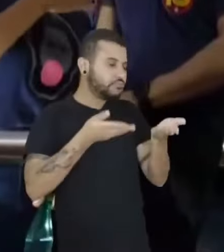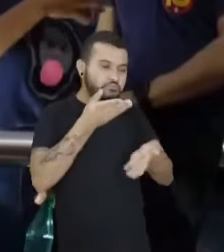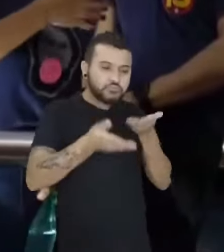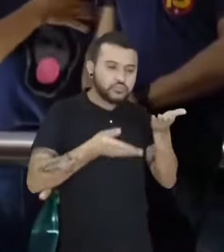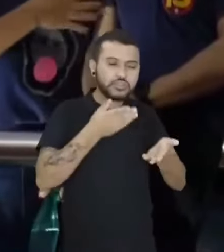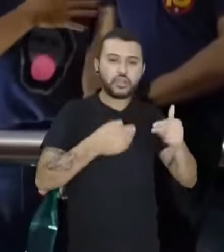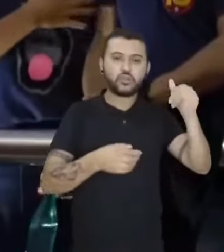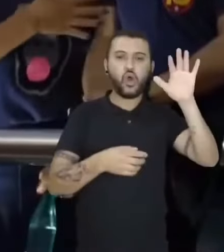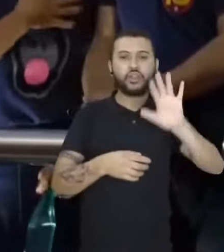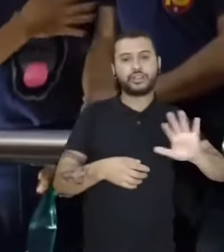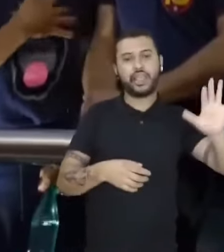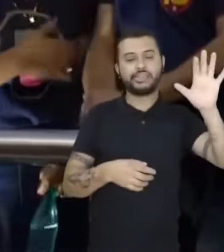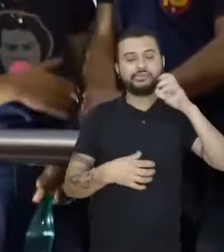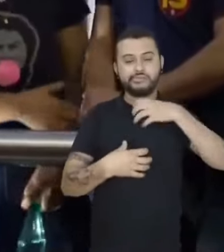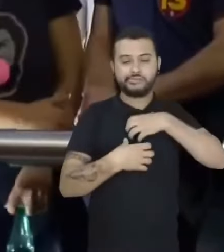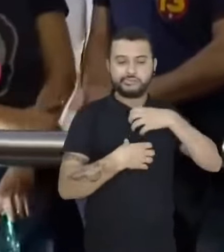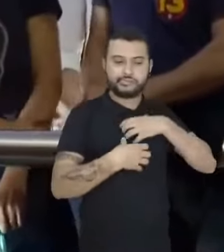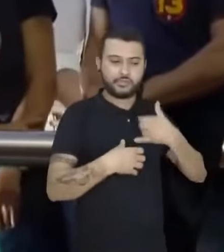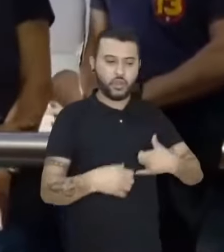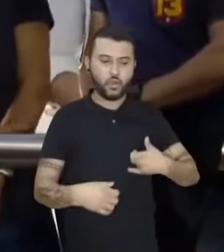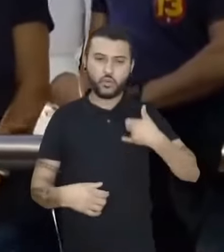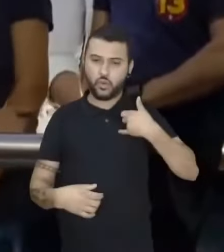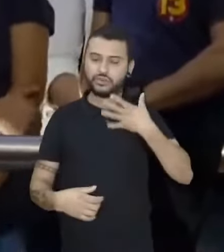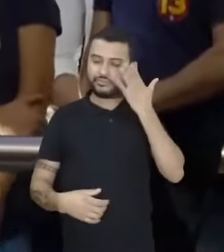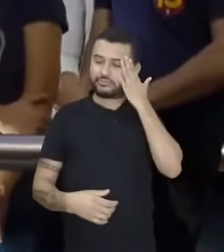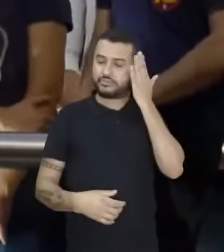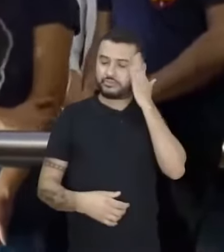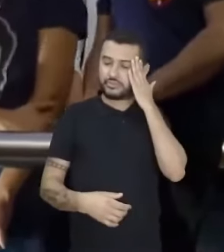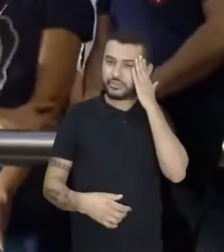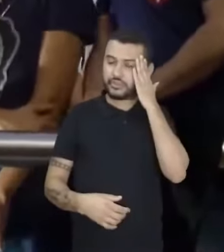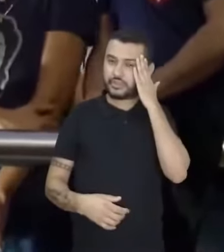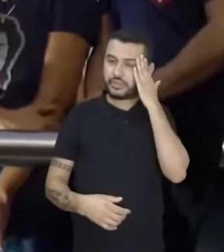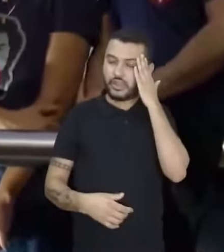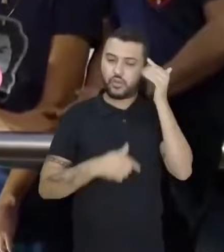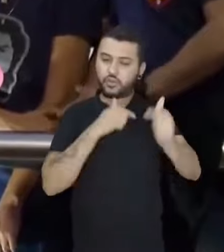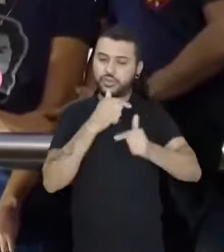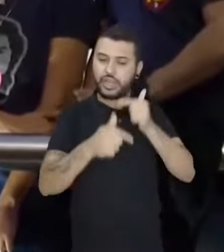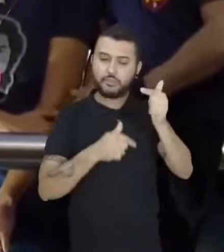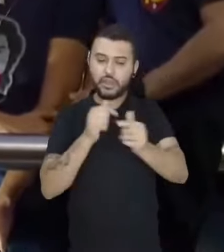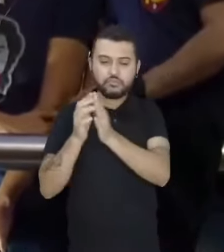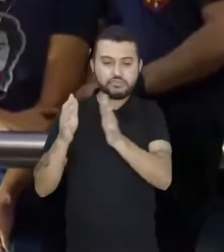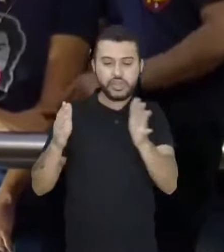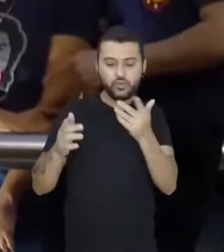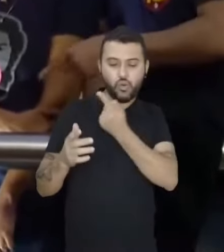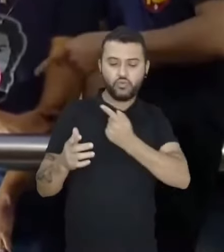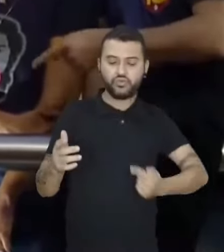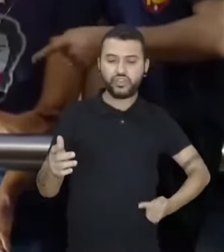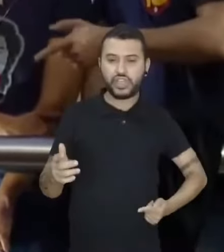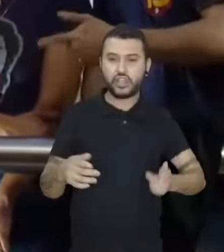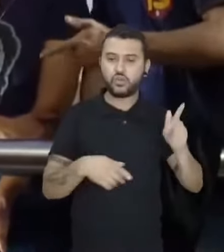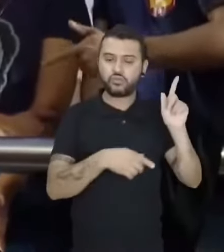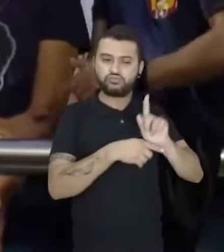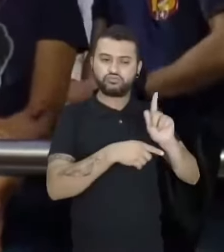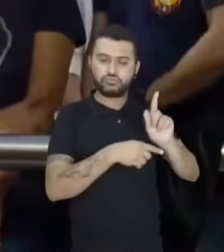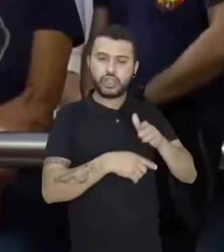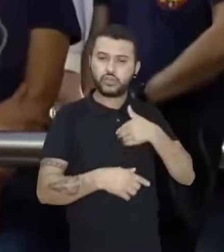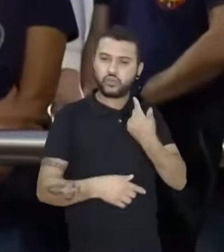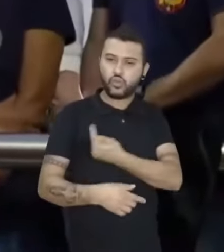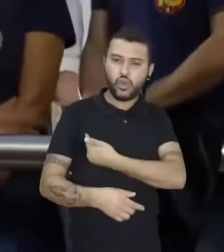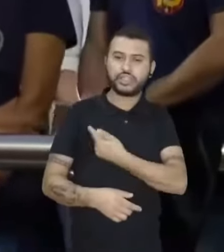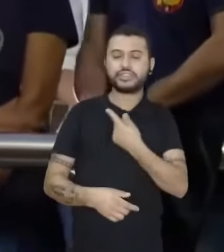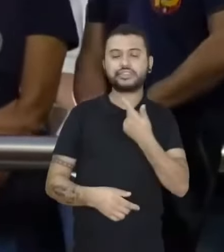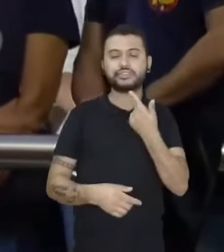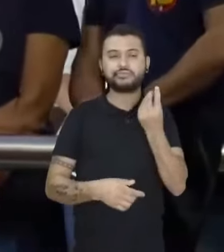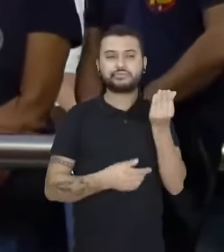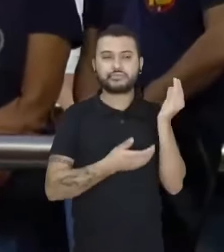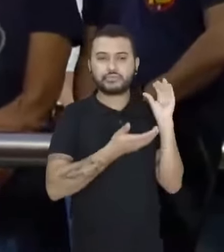E tenho orgulho, vou te dizer uma coisa, Paulo. No nosso período de governo, nós investimos no Nordeste